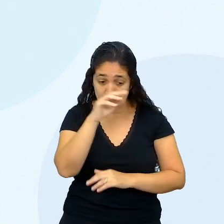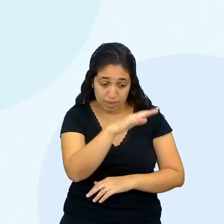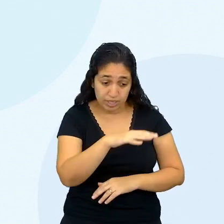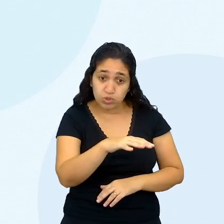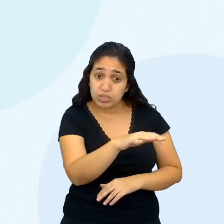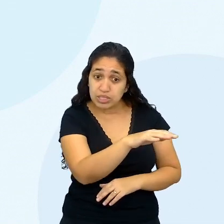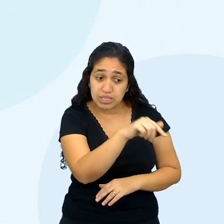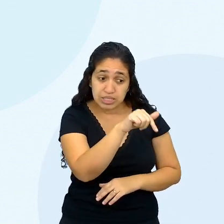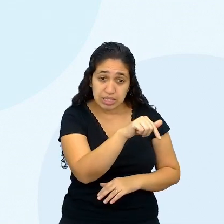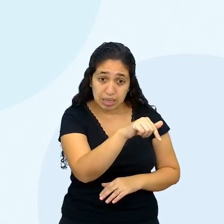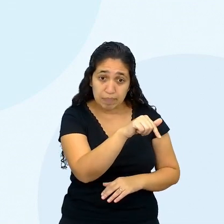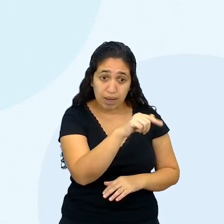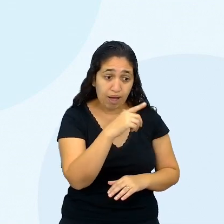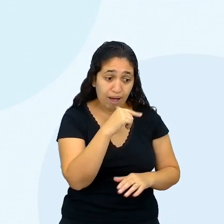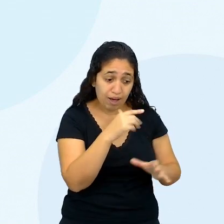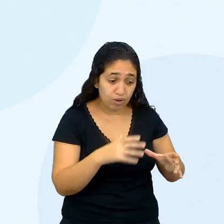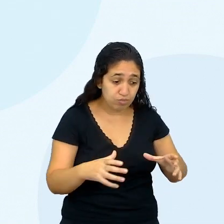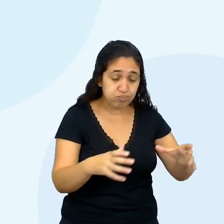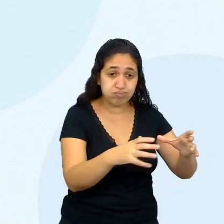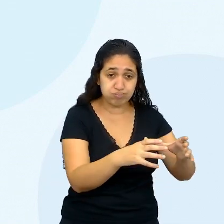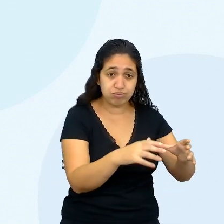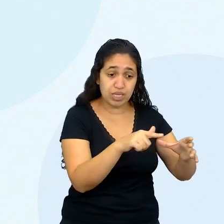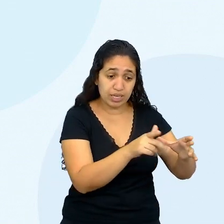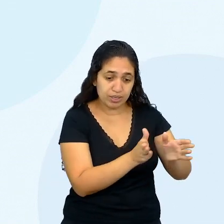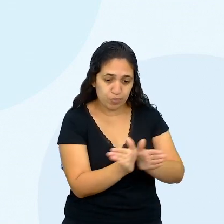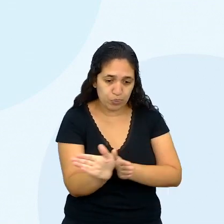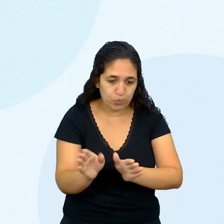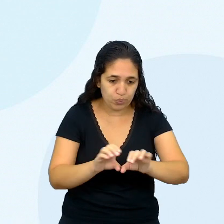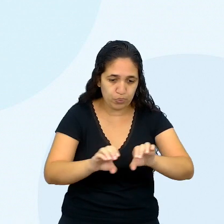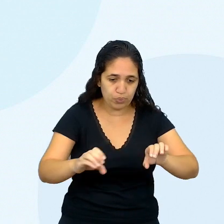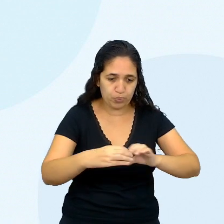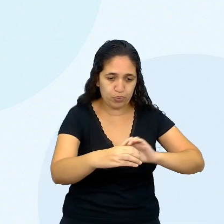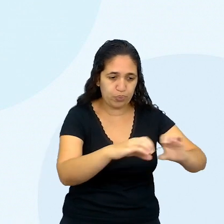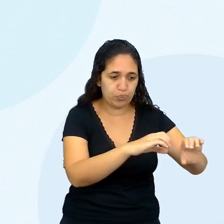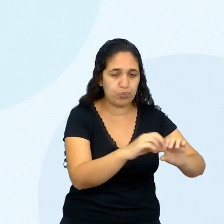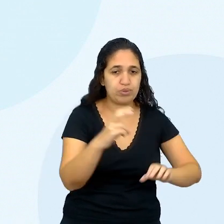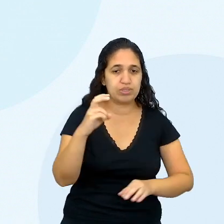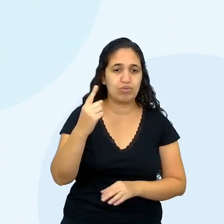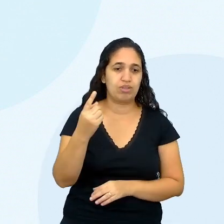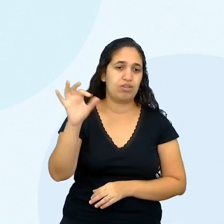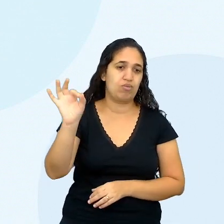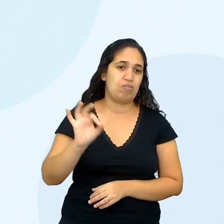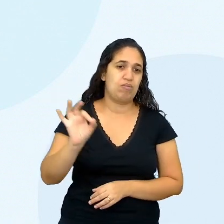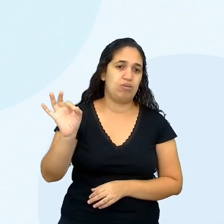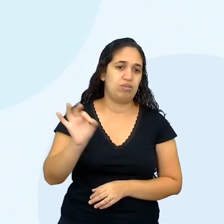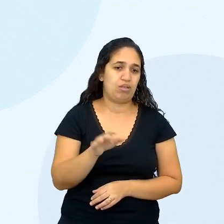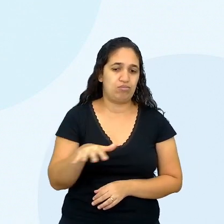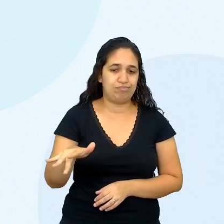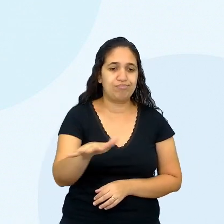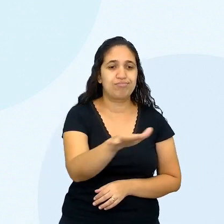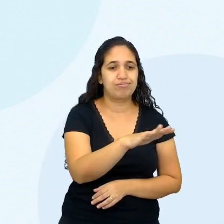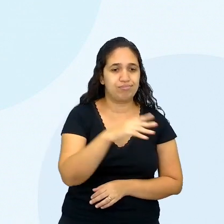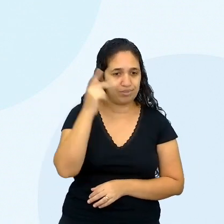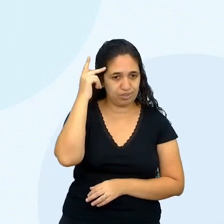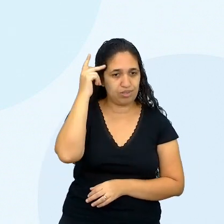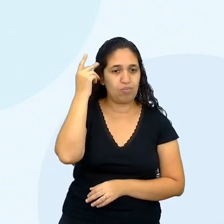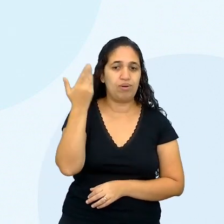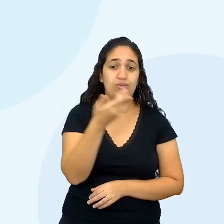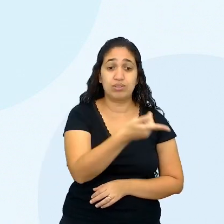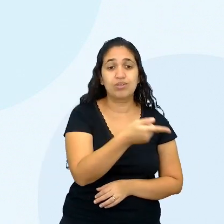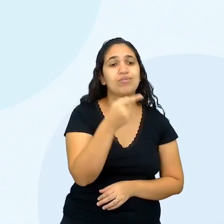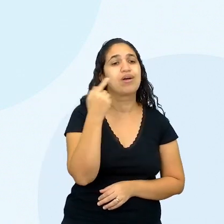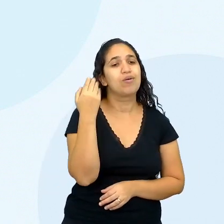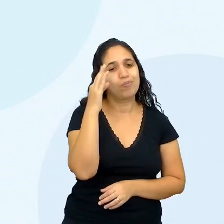abastece 51% da região metropolitana de São Paulo. Quer dizer, não é pouca coisa, né? O sistema Cantareira, ele é